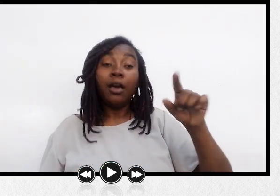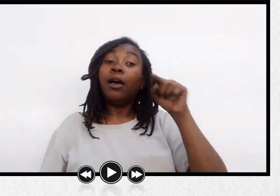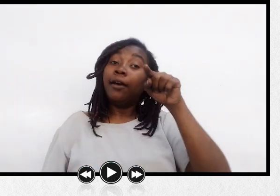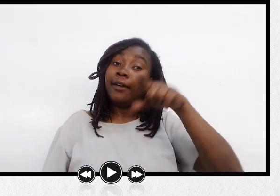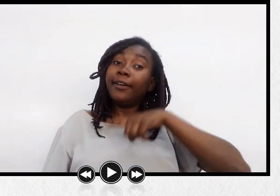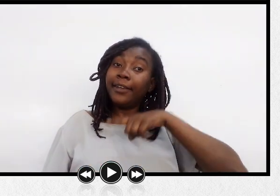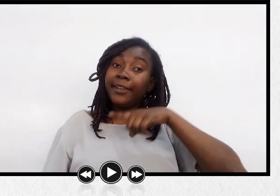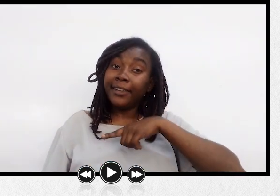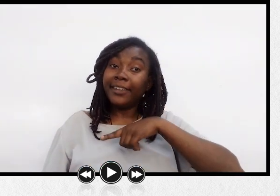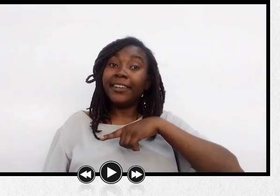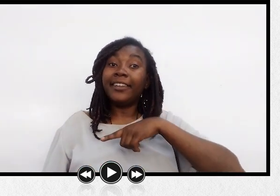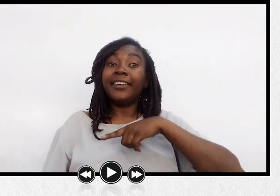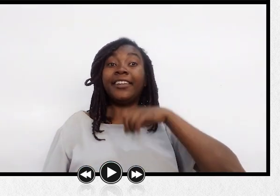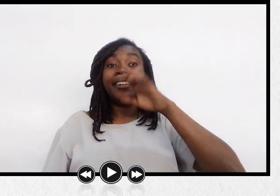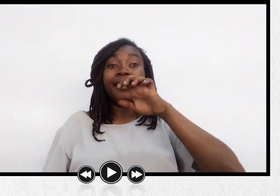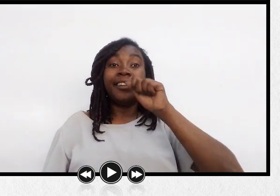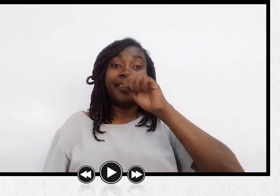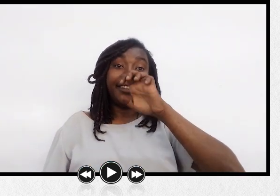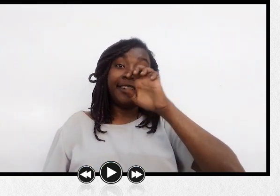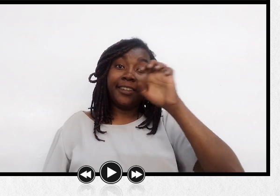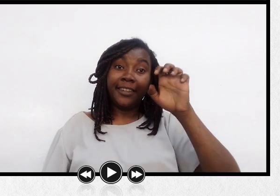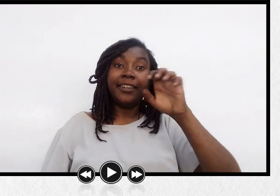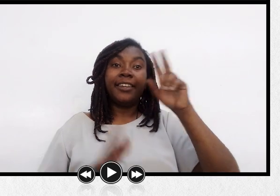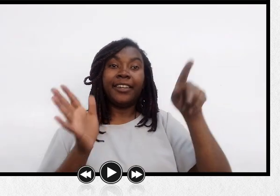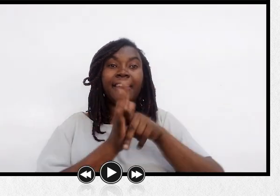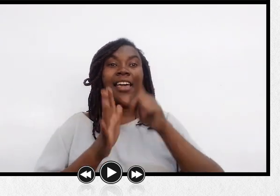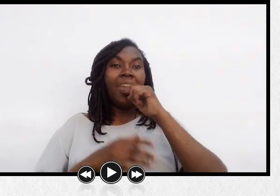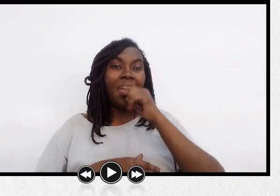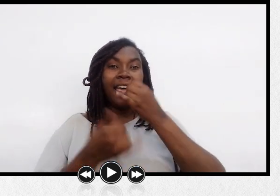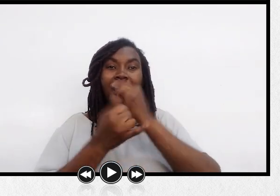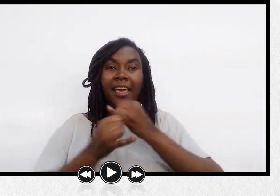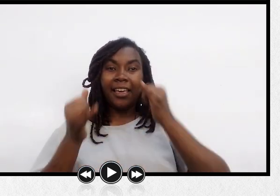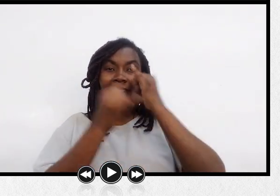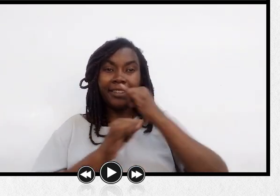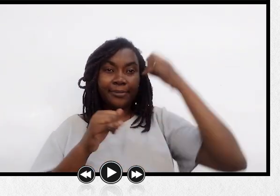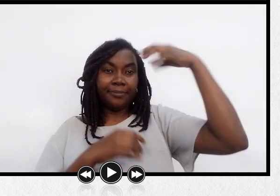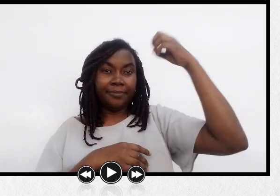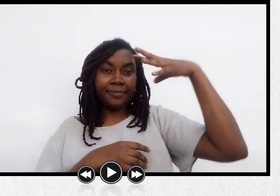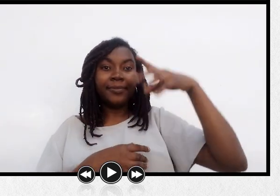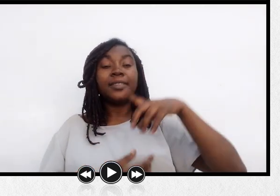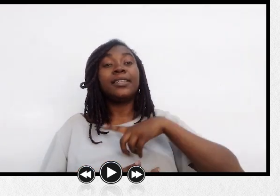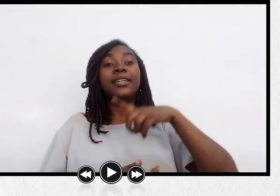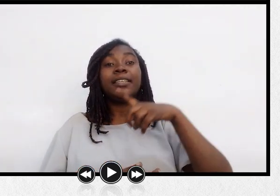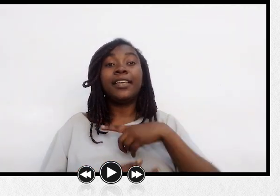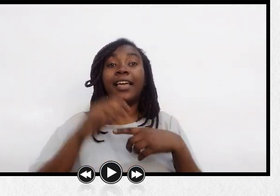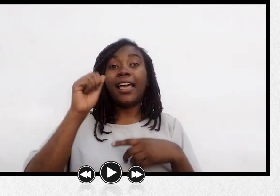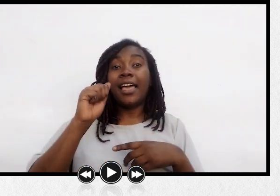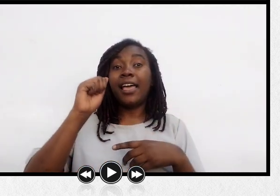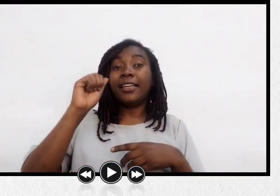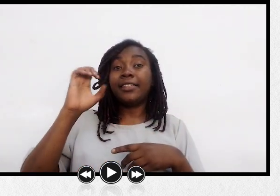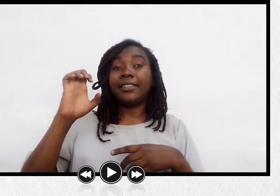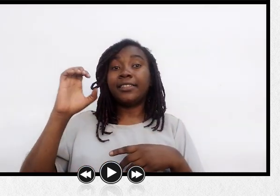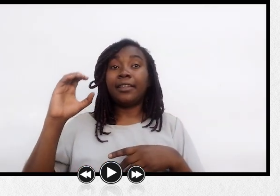ter o DAEE, que é o Departamento de Água e Energia Elétrica, você vai ter a CETESB, você